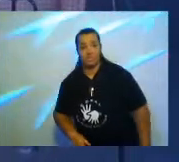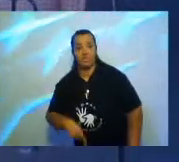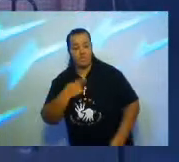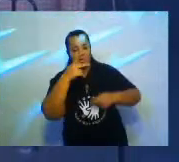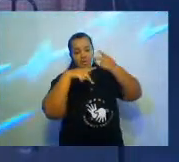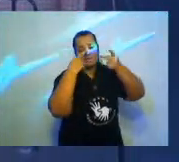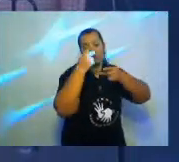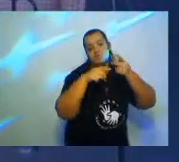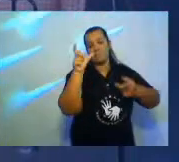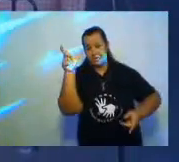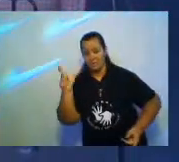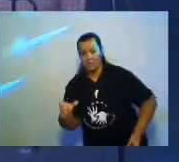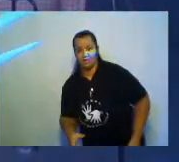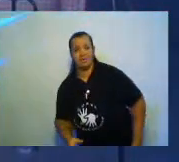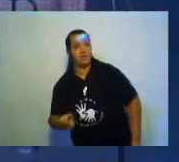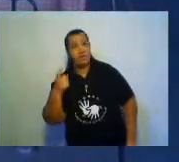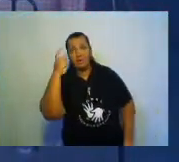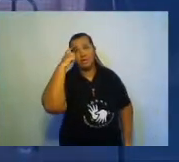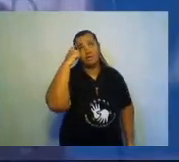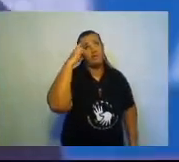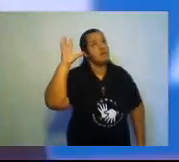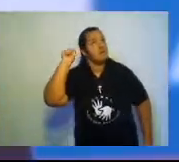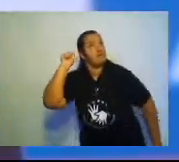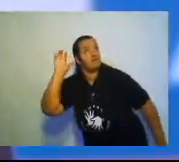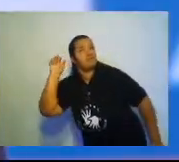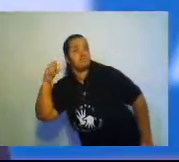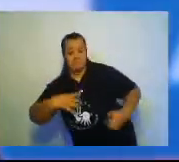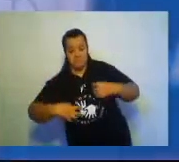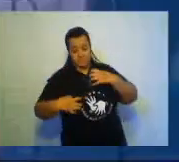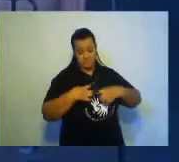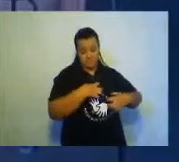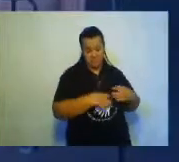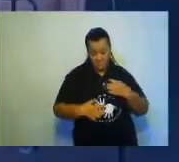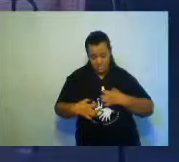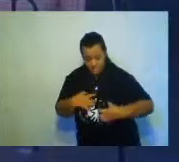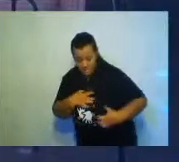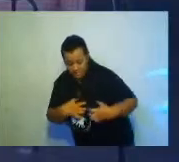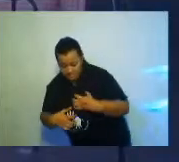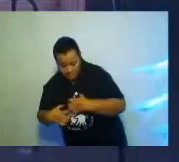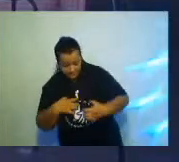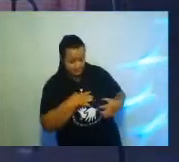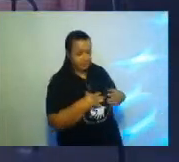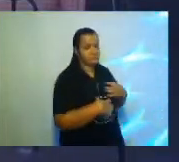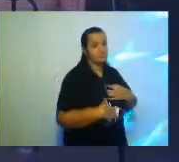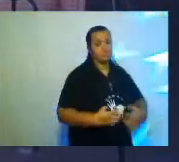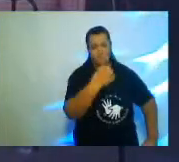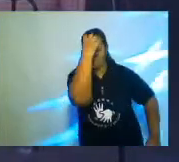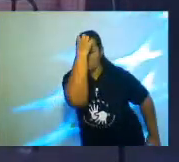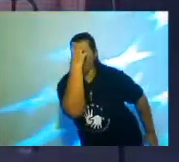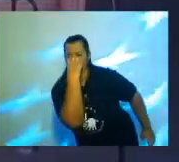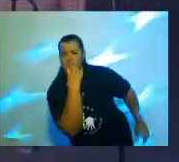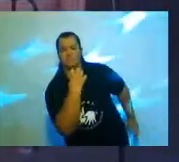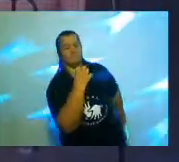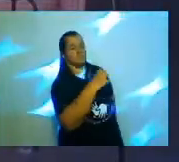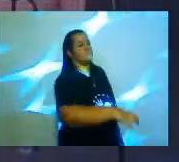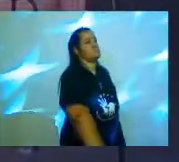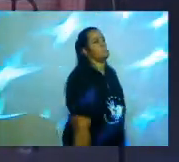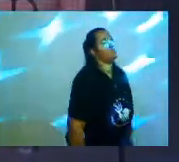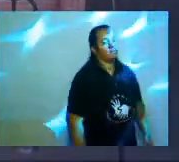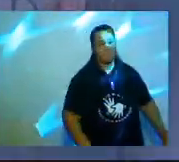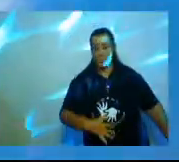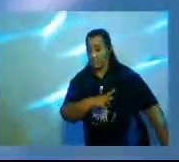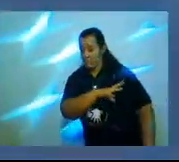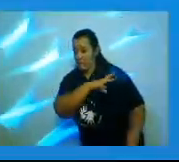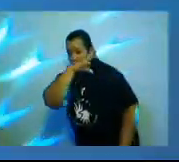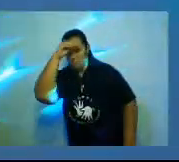docinho. E quem ouve palavra não ouve pensamento. Tá se mordendo por dentro, tá se mordendo por dentro. Cara